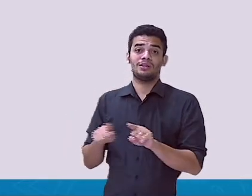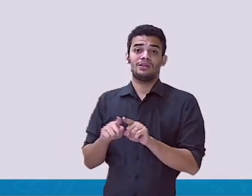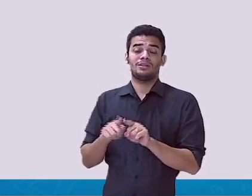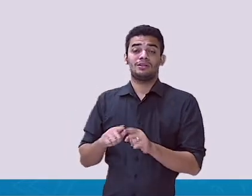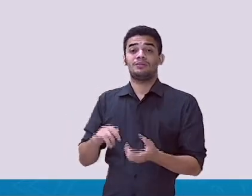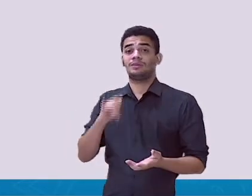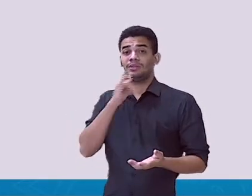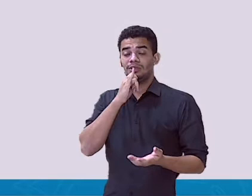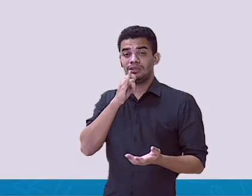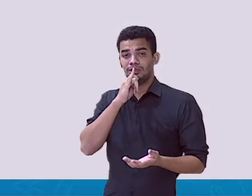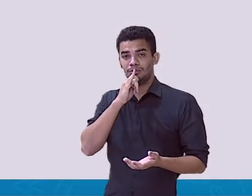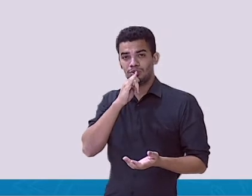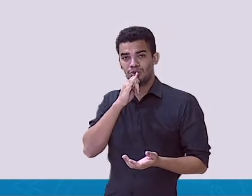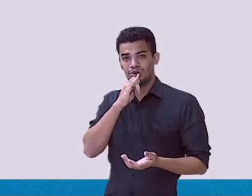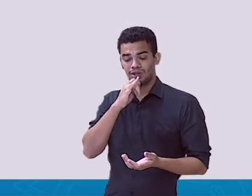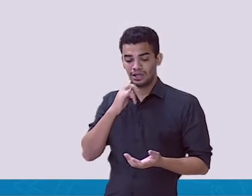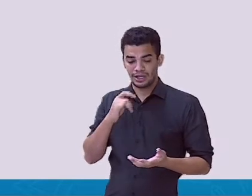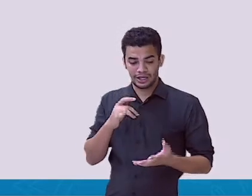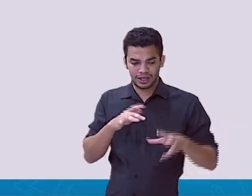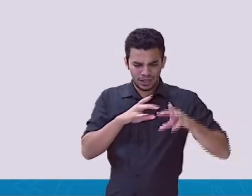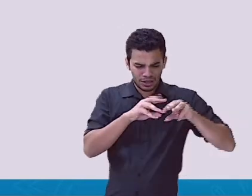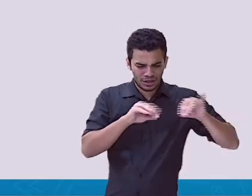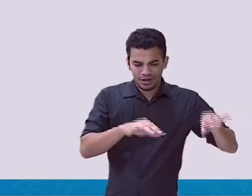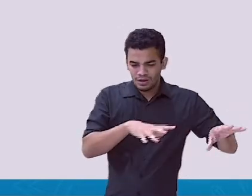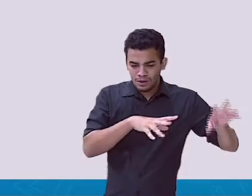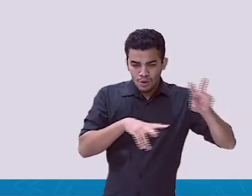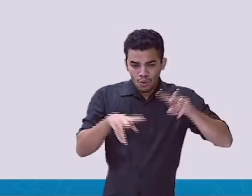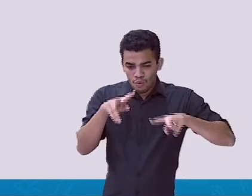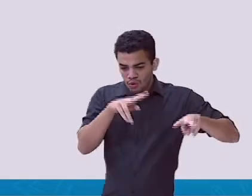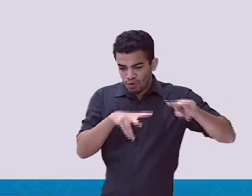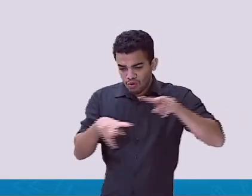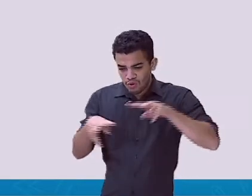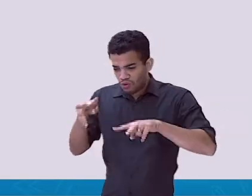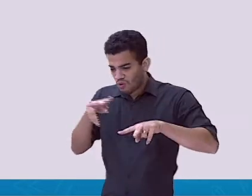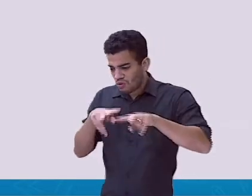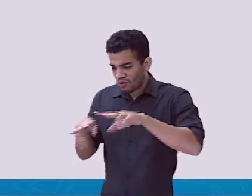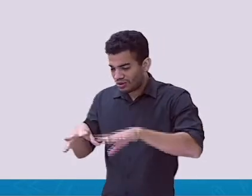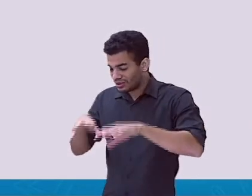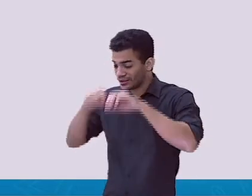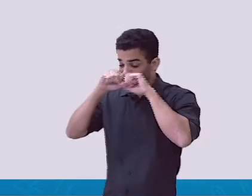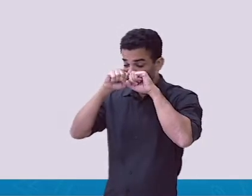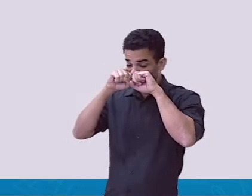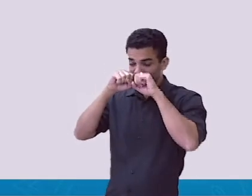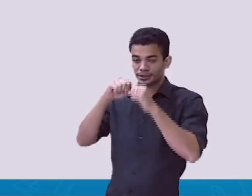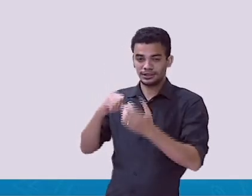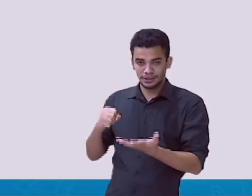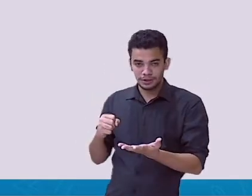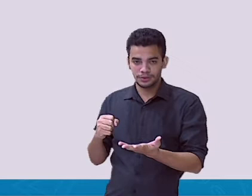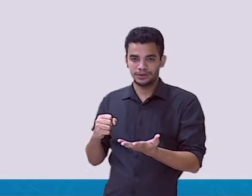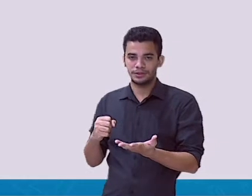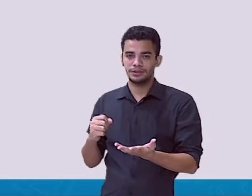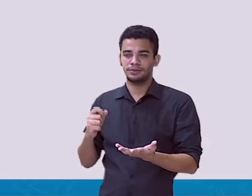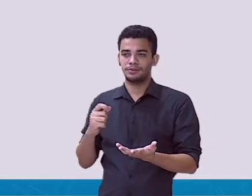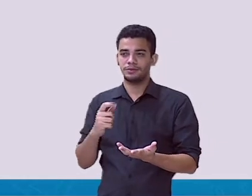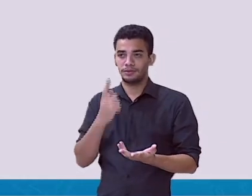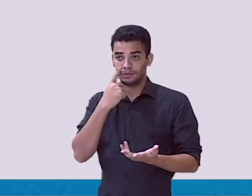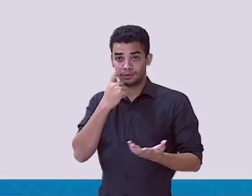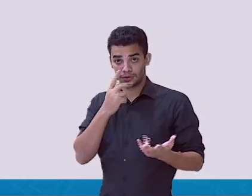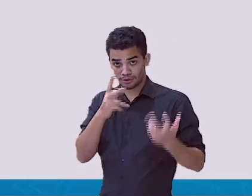que eles se alimentam. E com isso eles vão proliferando, né? Então, olha só. E depois disso